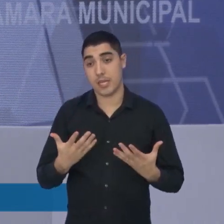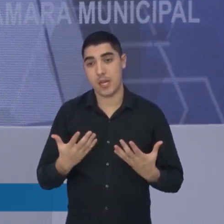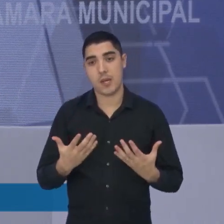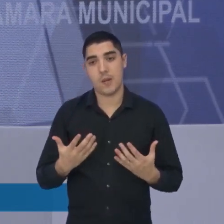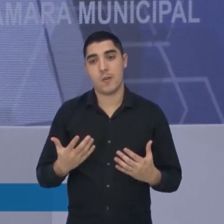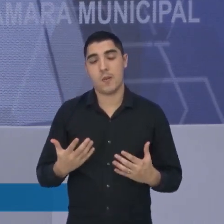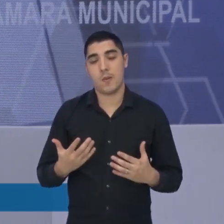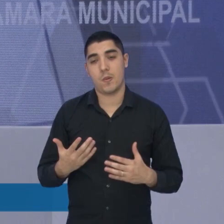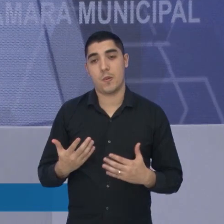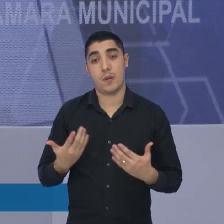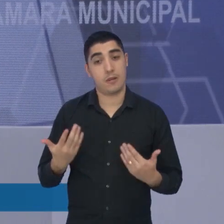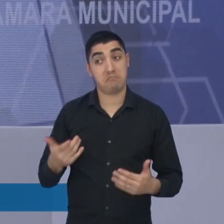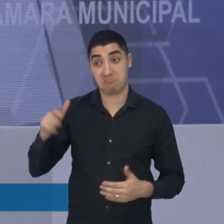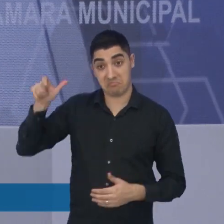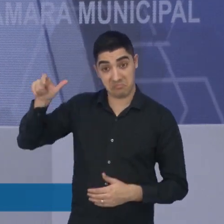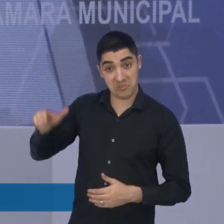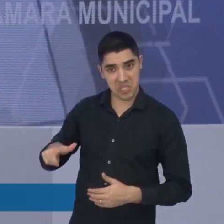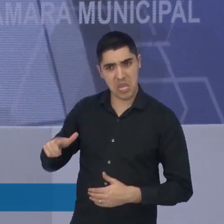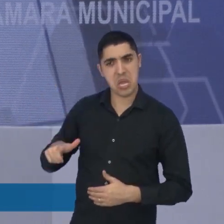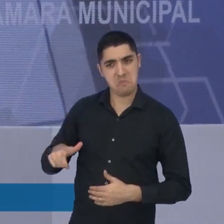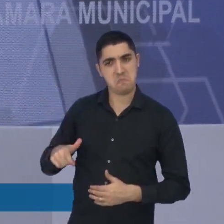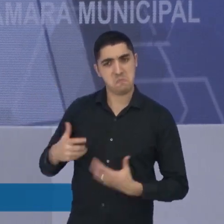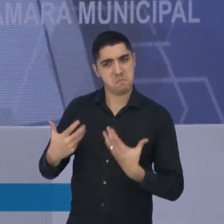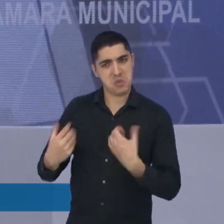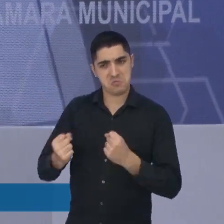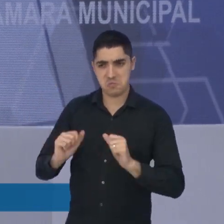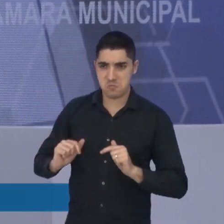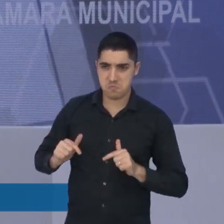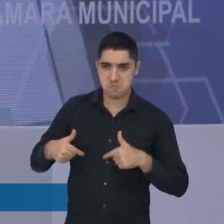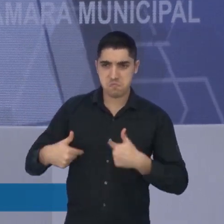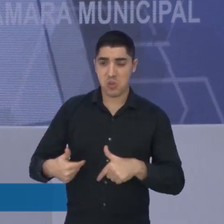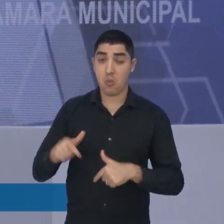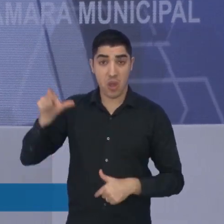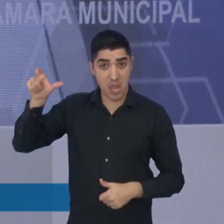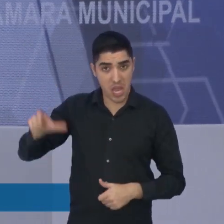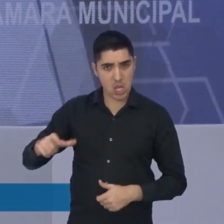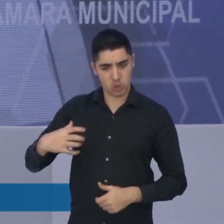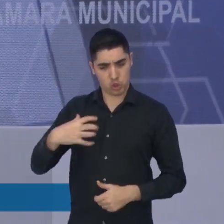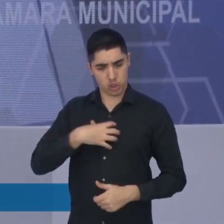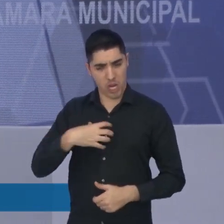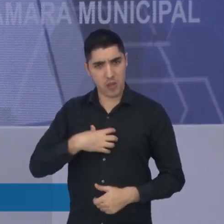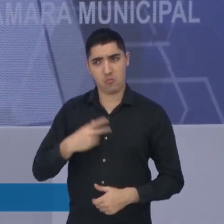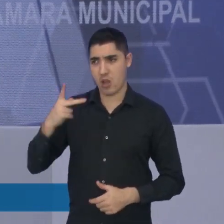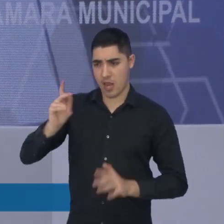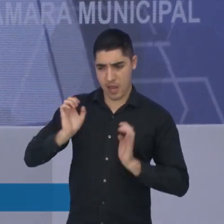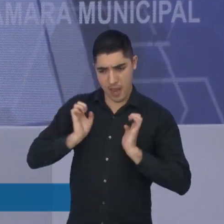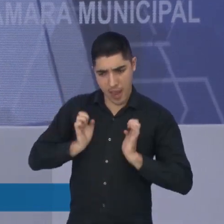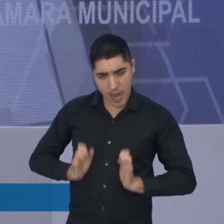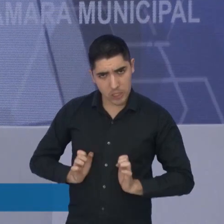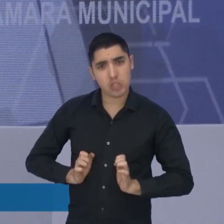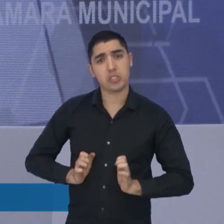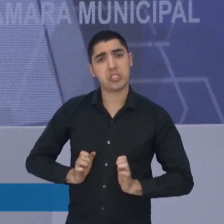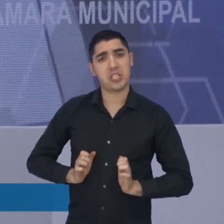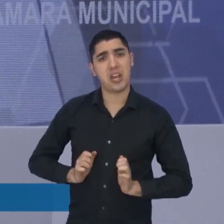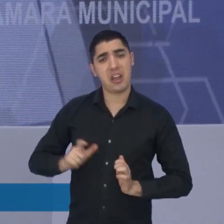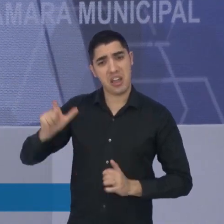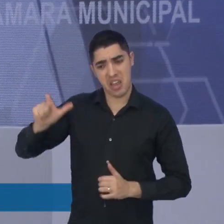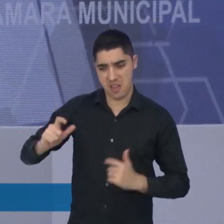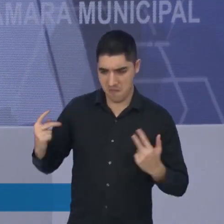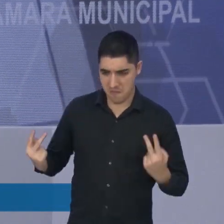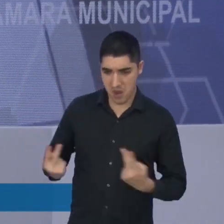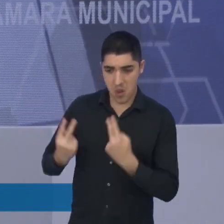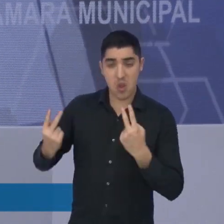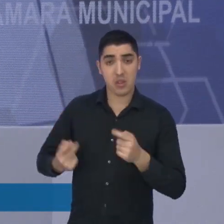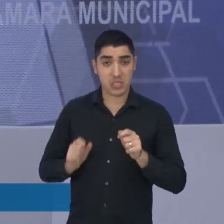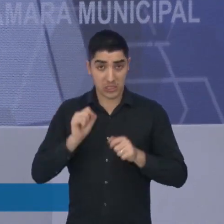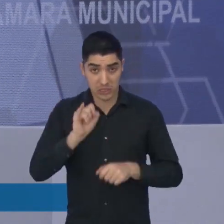dentro, ele fazia valer seus princípios, fazia valer seus valores, e se era preto, e